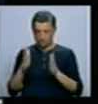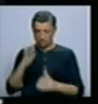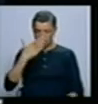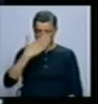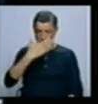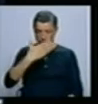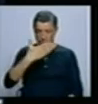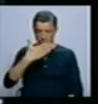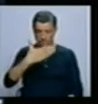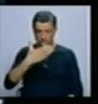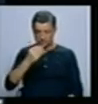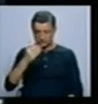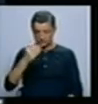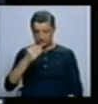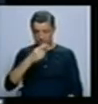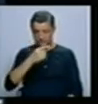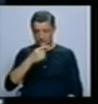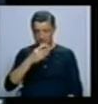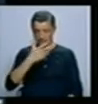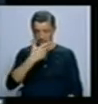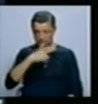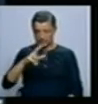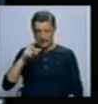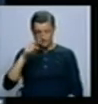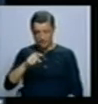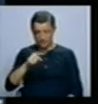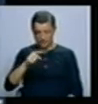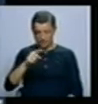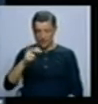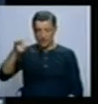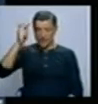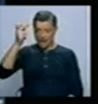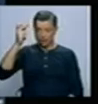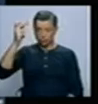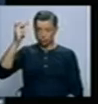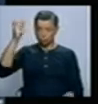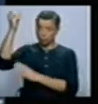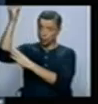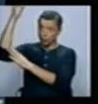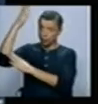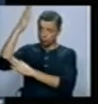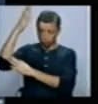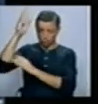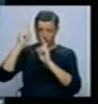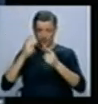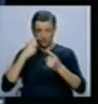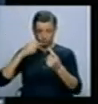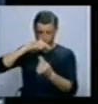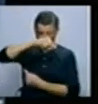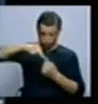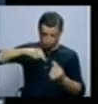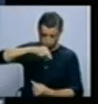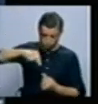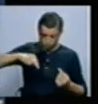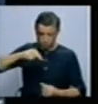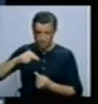mil anos-luz, ou seja, de uma ponta à outra, a luz demora 100 mil anos a percorrer a nossa galáxia espiral. Estas